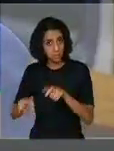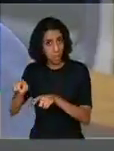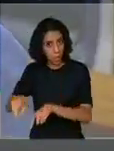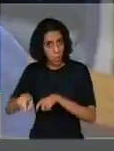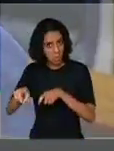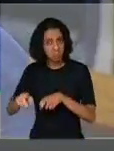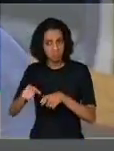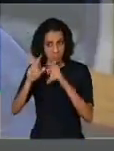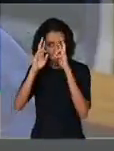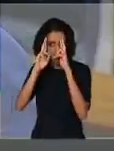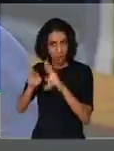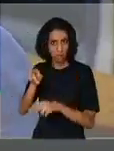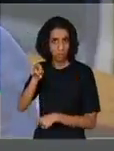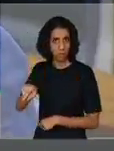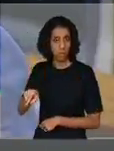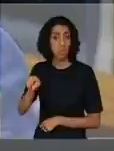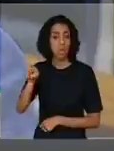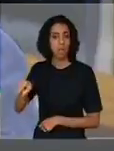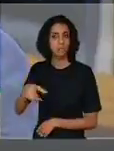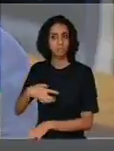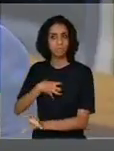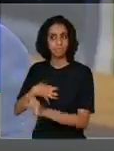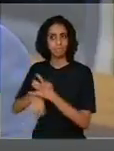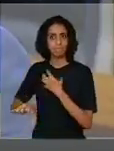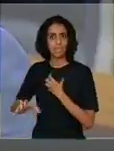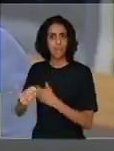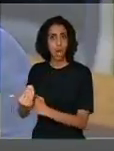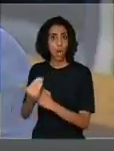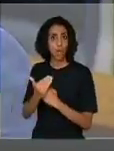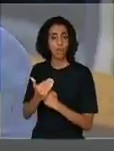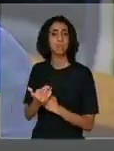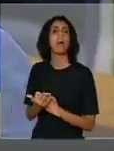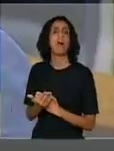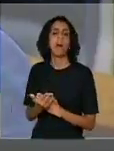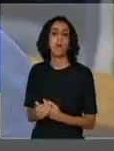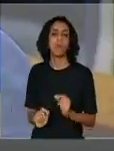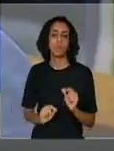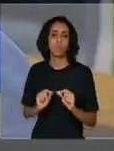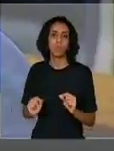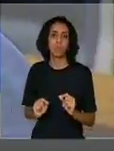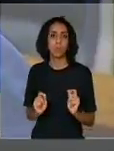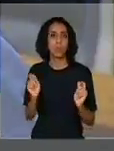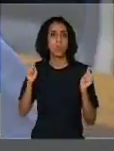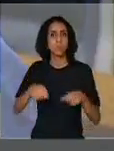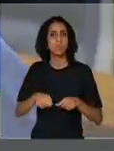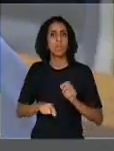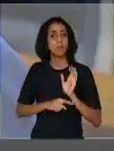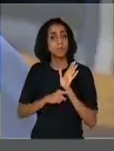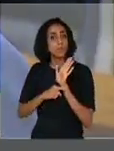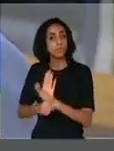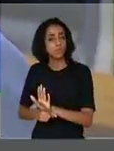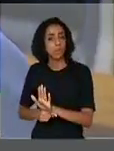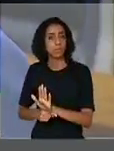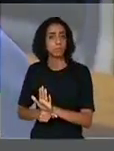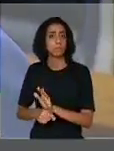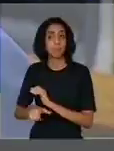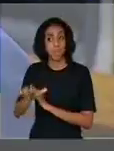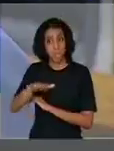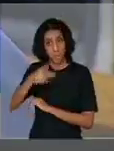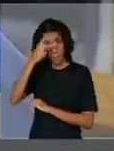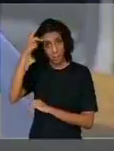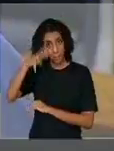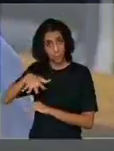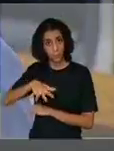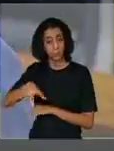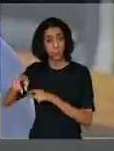respeito, que sensibilizaram a bancada e que, certamente, com esse recurso, nós vamos contribuir muito, não só com os produtores rurais, mas